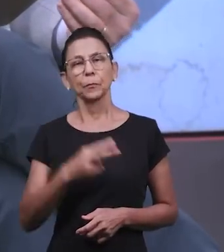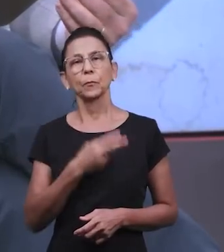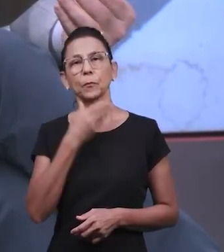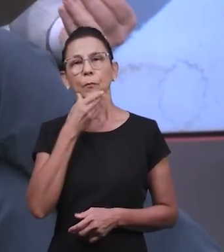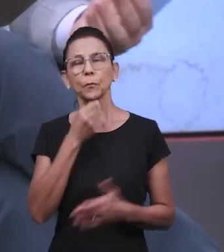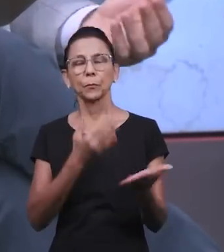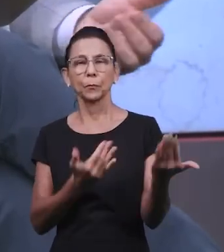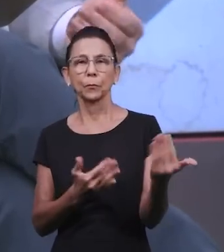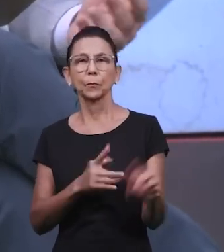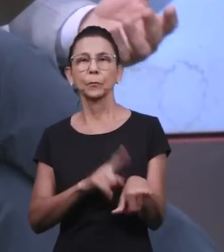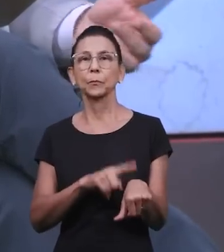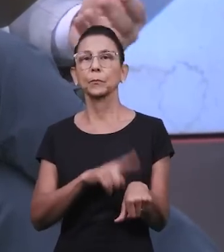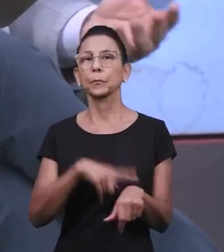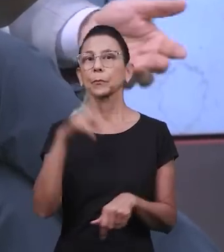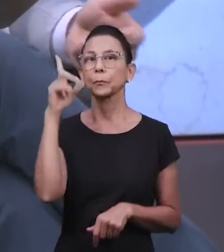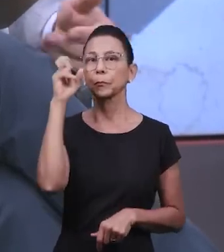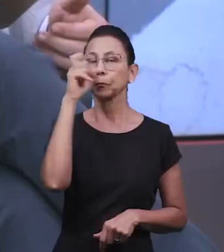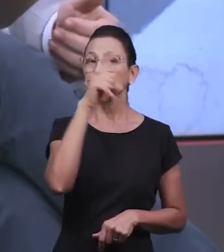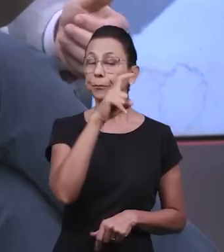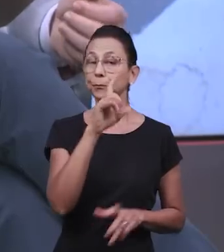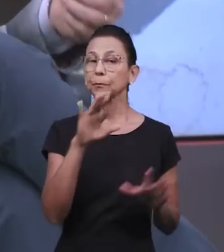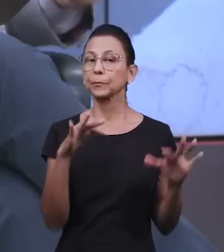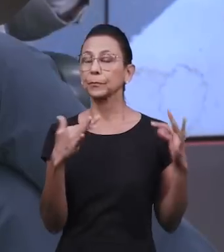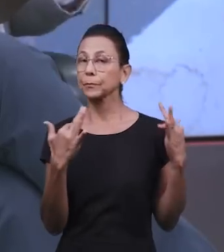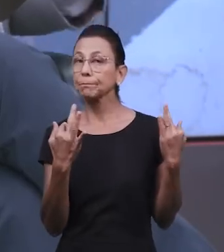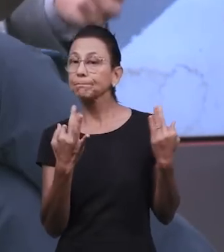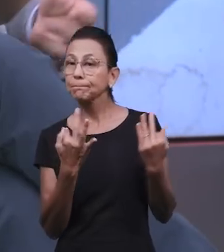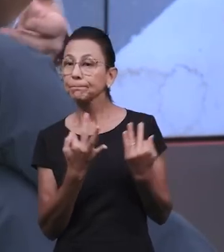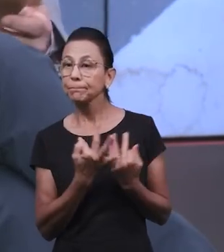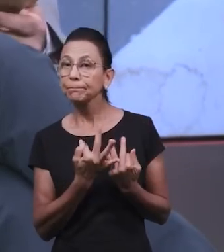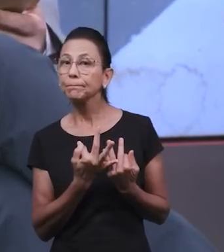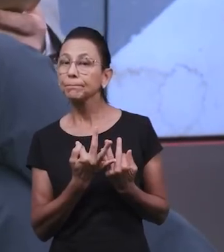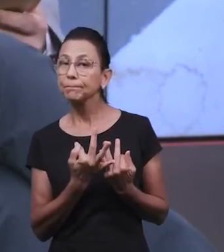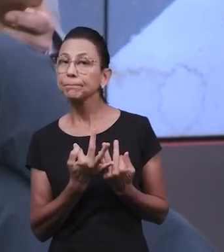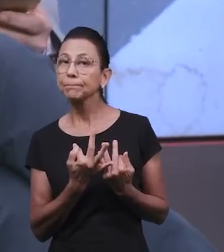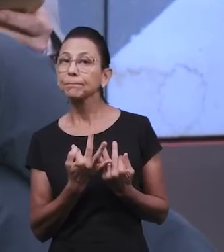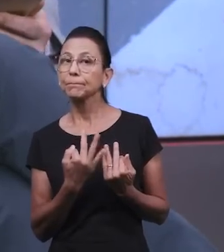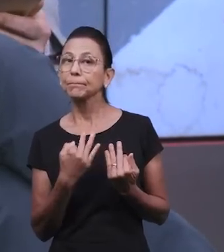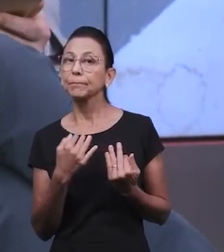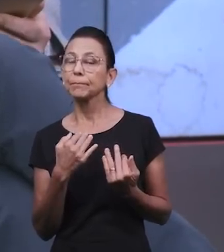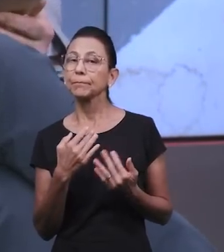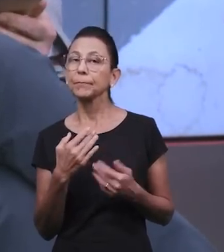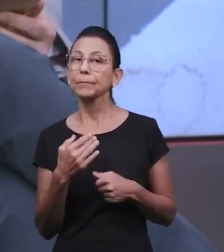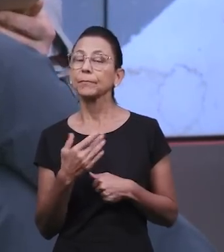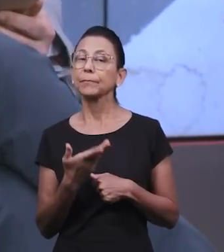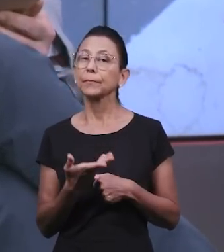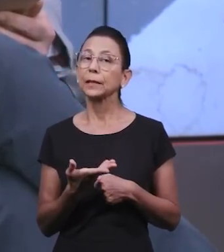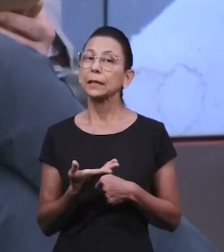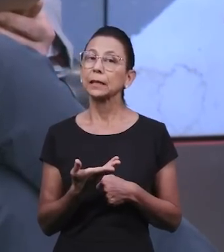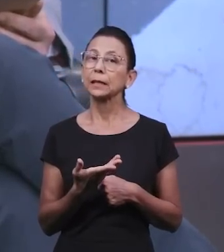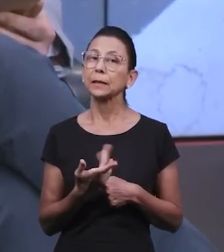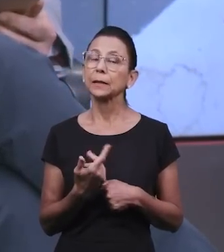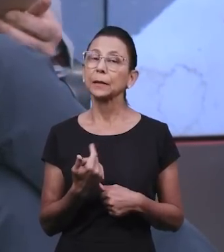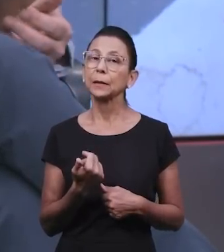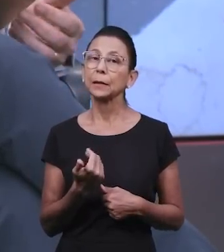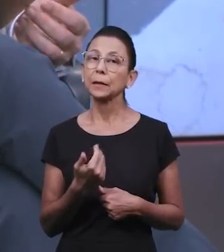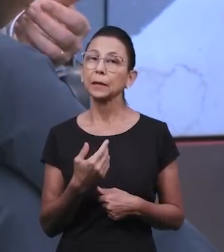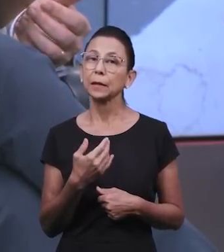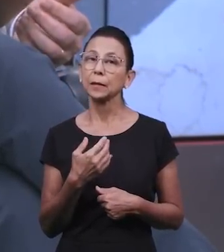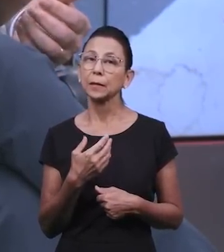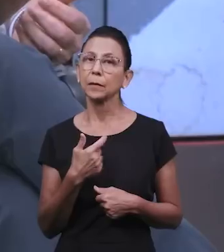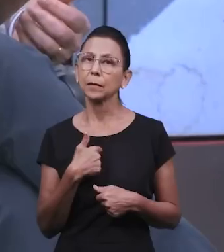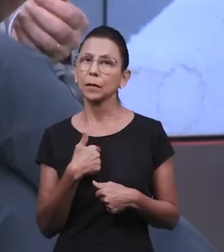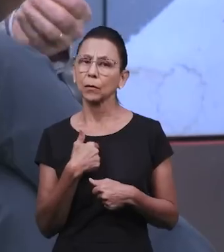vivendo um momento difícil, familiar muito difícil, e era minha ovelha, isso tem alguns anos. E